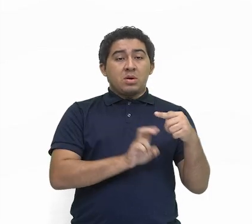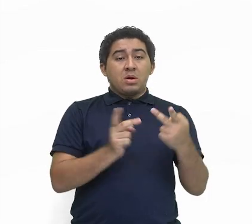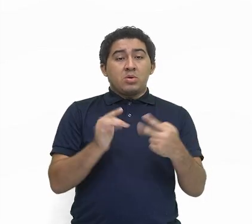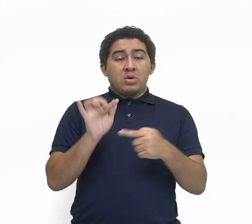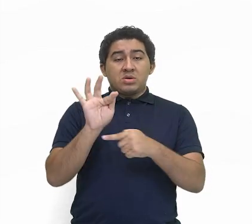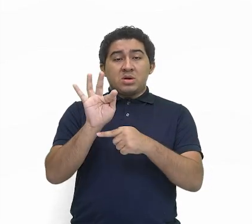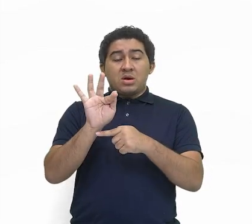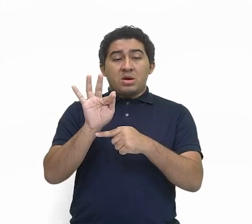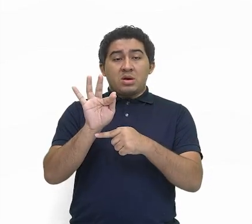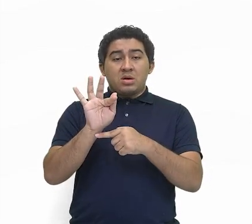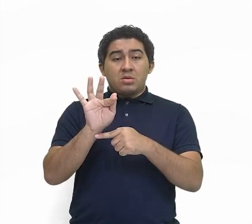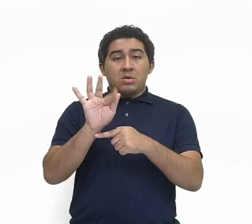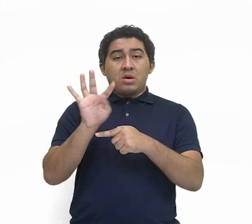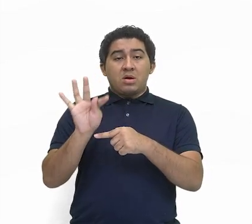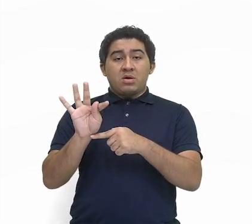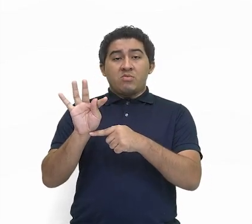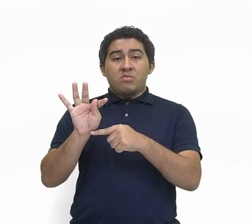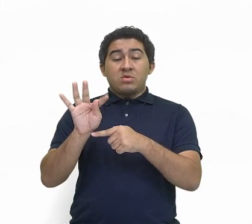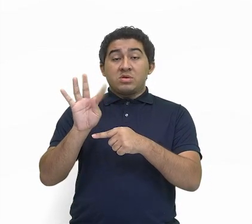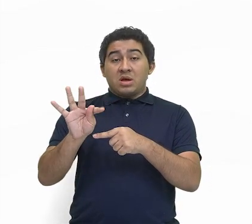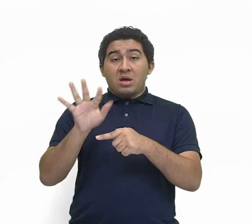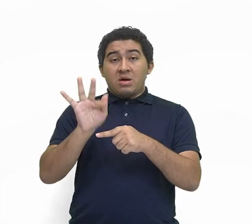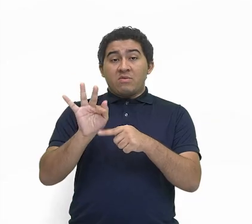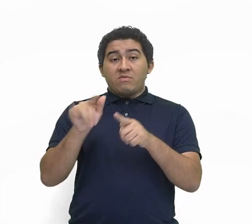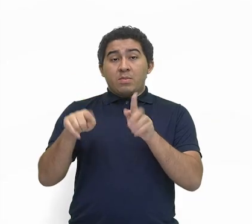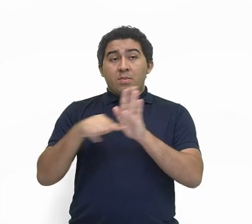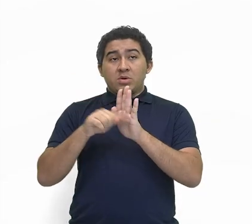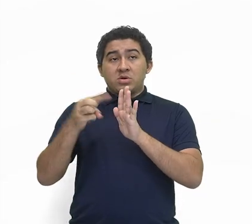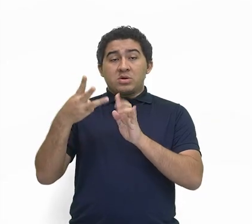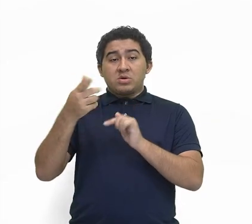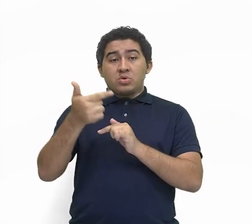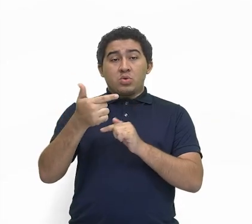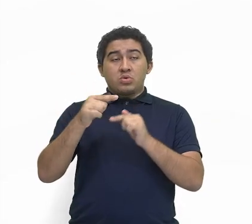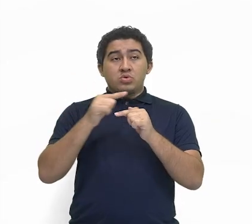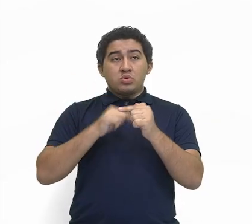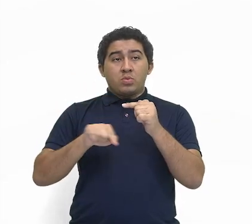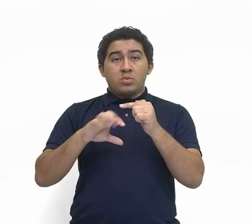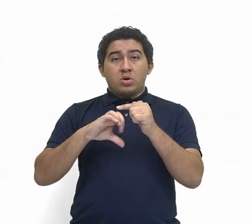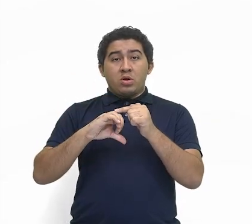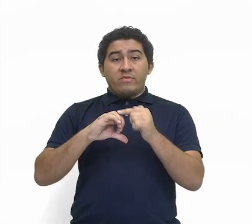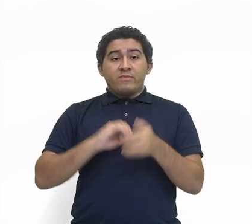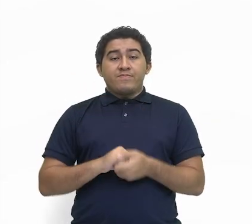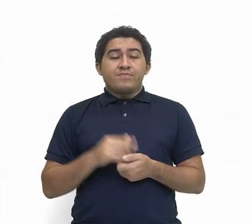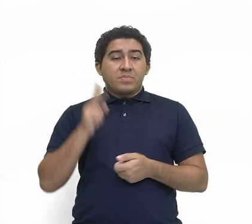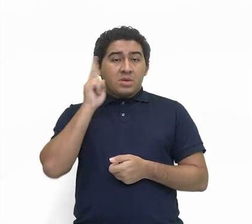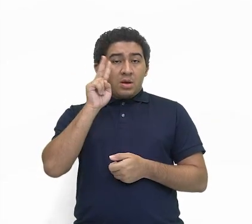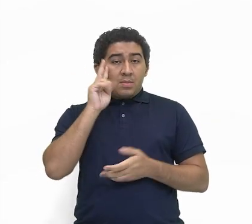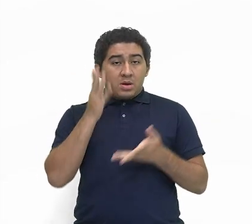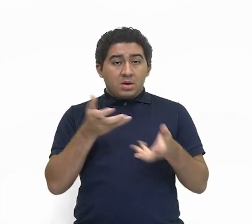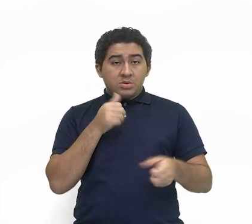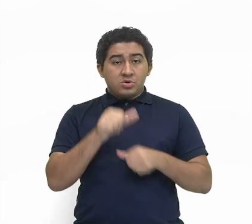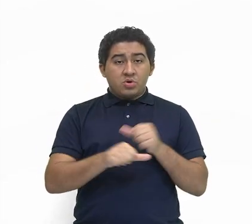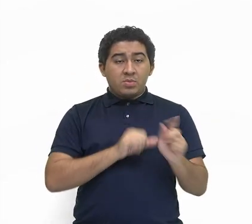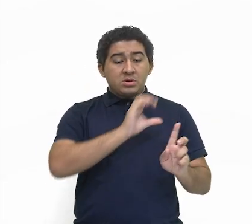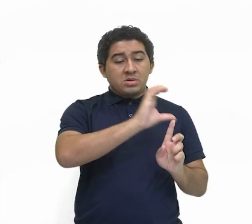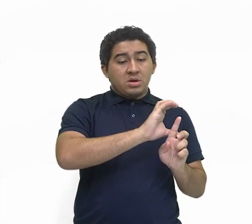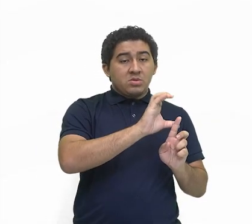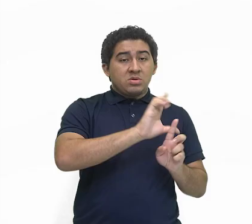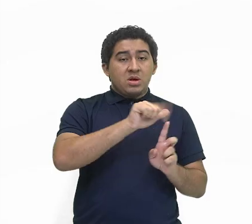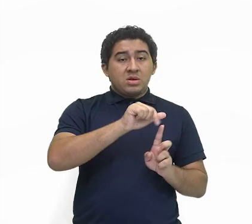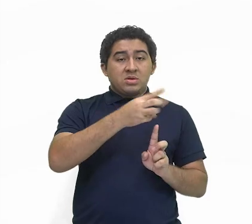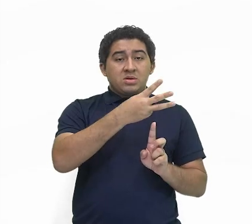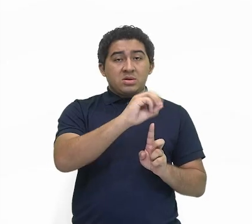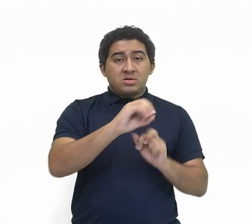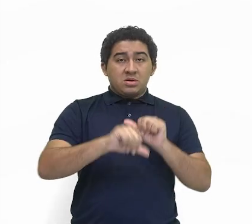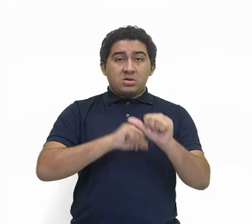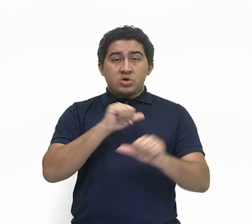menos 32 sobre 9. Aí você lembra que eu quero transformar para Fahrenheit uma temperatura de